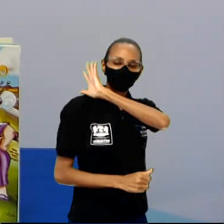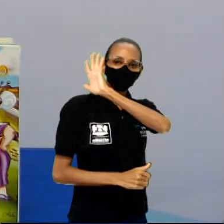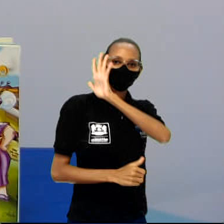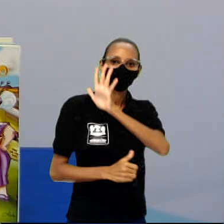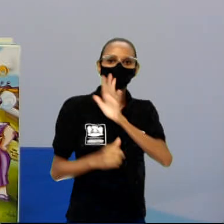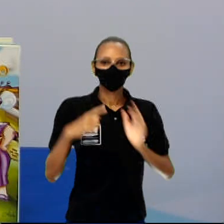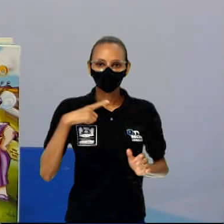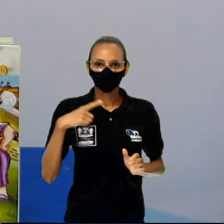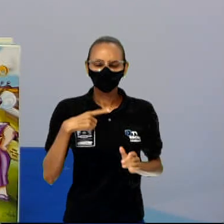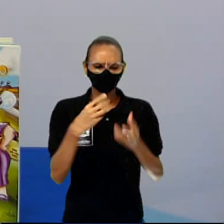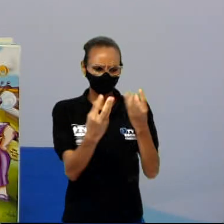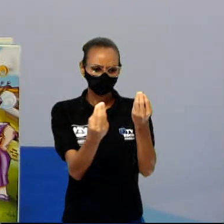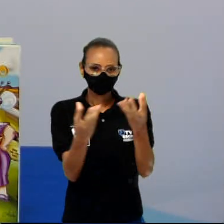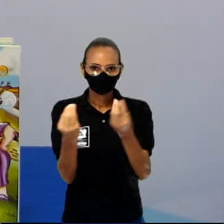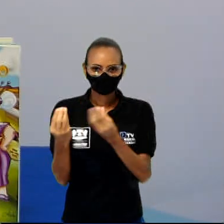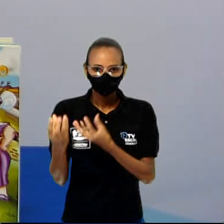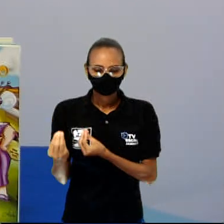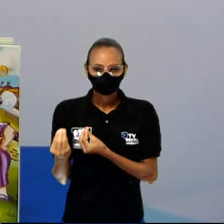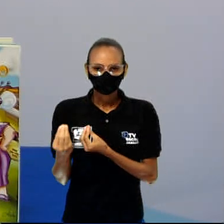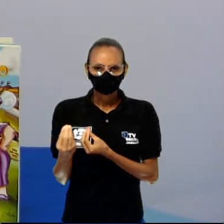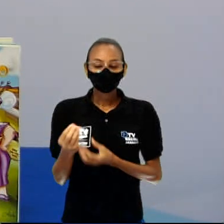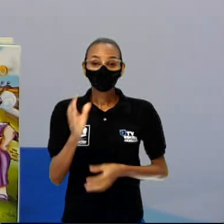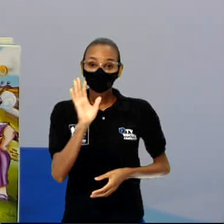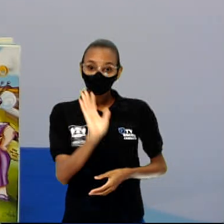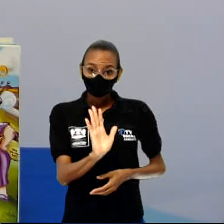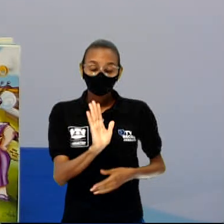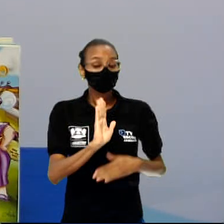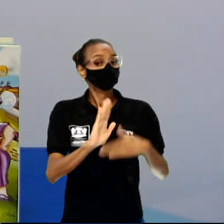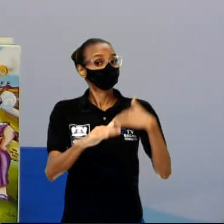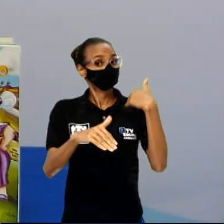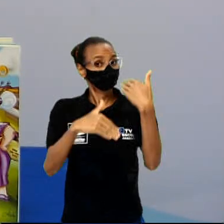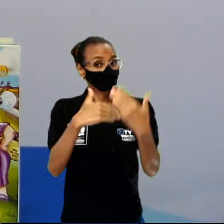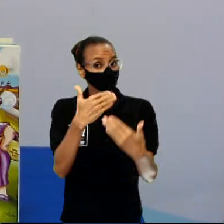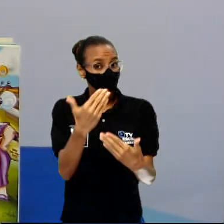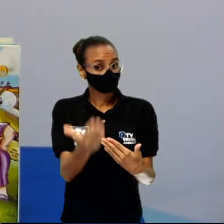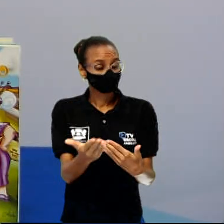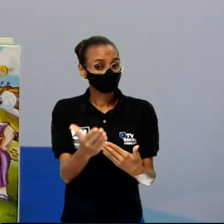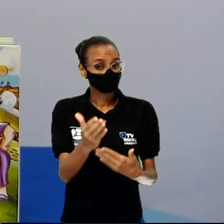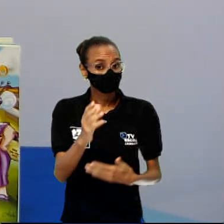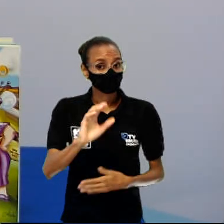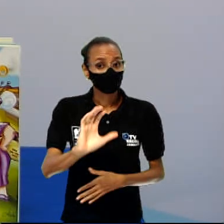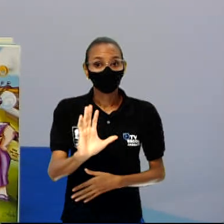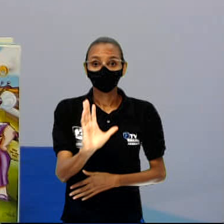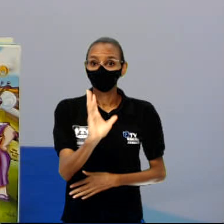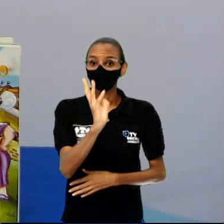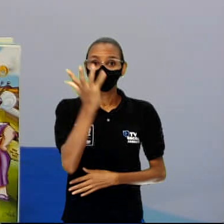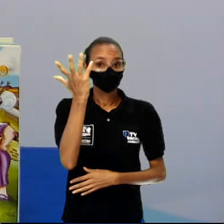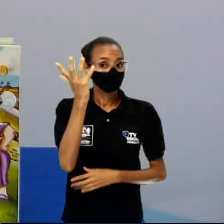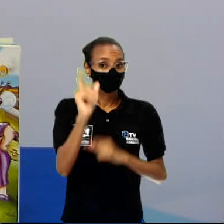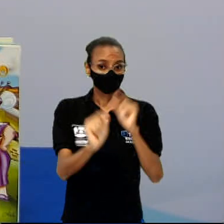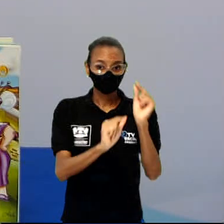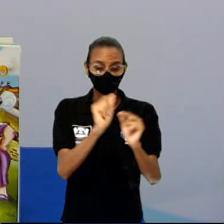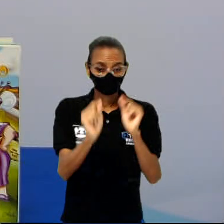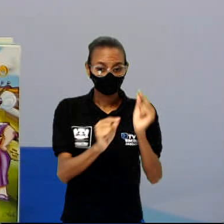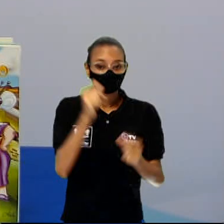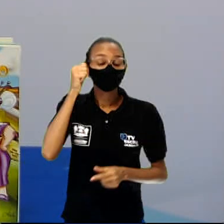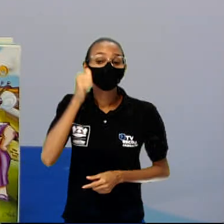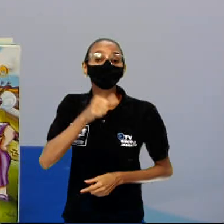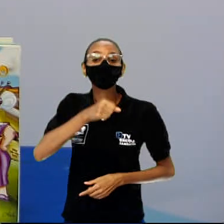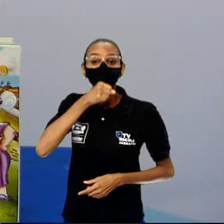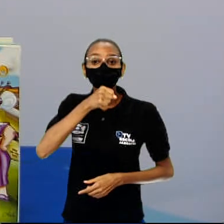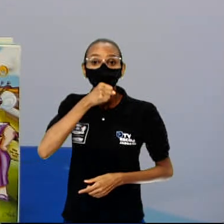aves, lá tinha. Acontece que naquele dia, naquele fatídico dia, a vovó estava na